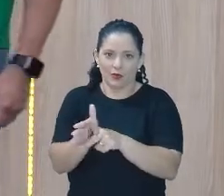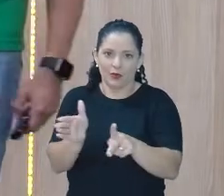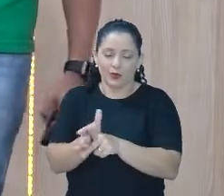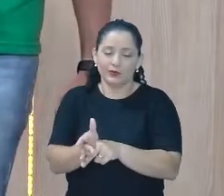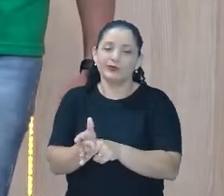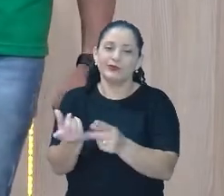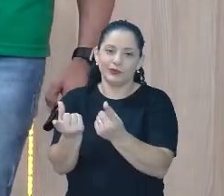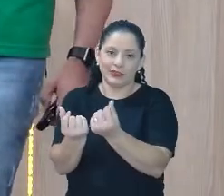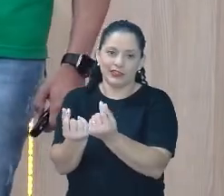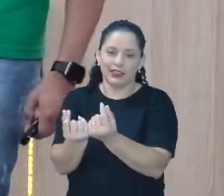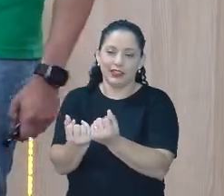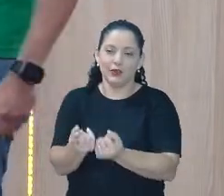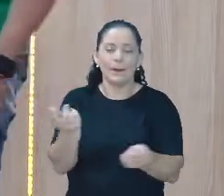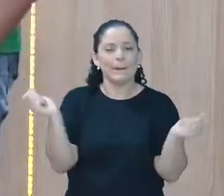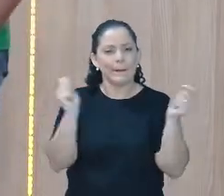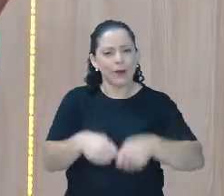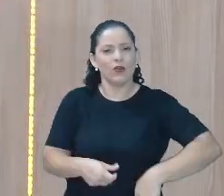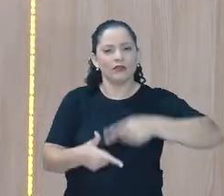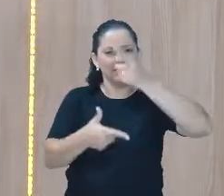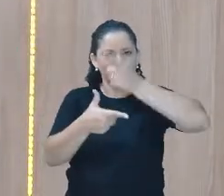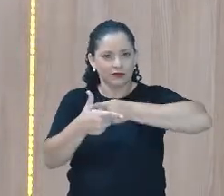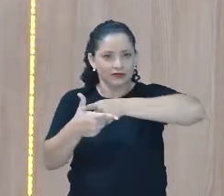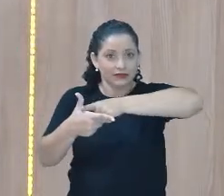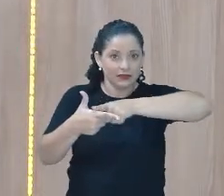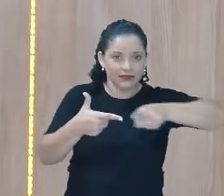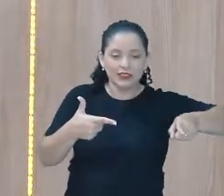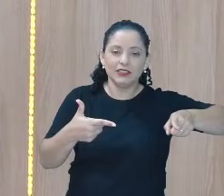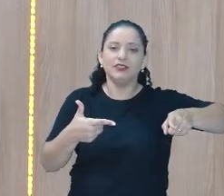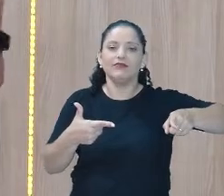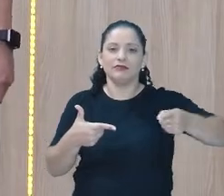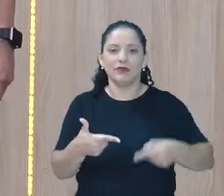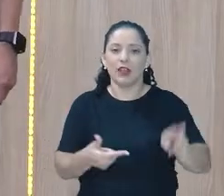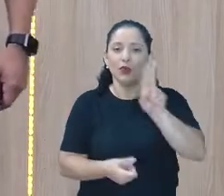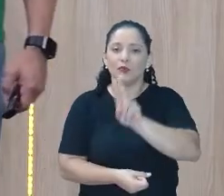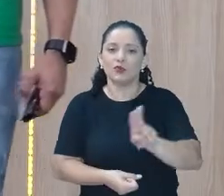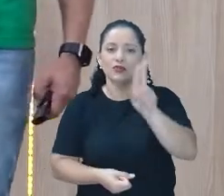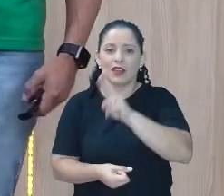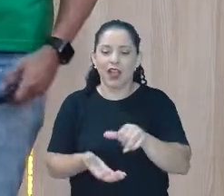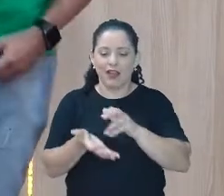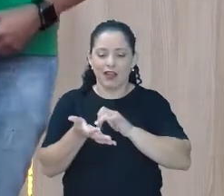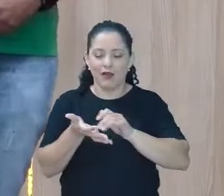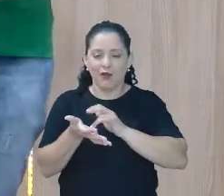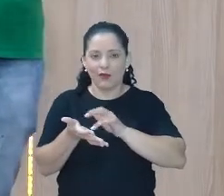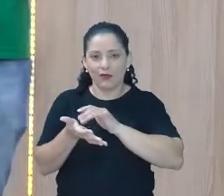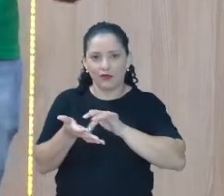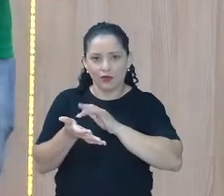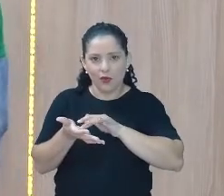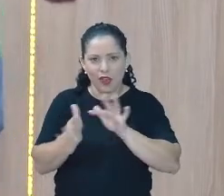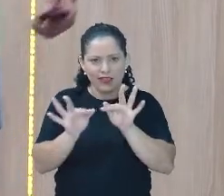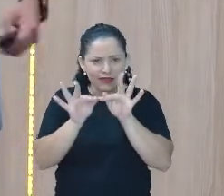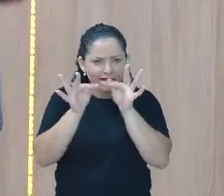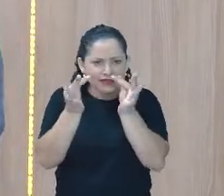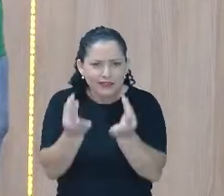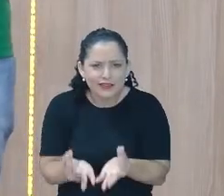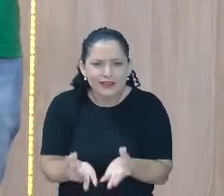pode efetuar essa divisão através da calculadora, tá? E aí é de forma bem simples, né? É só